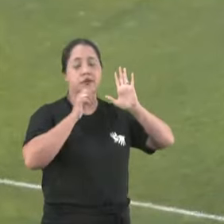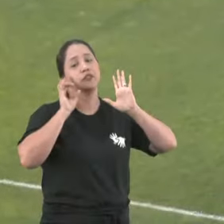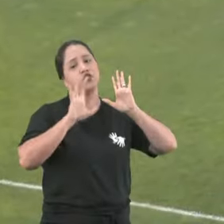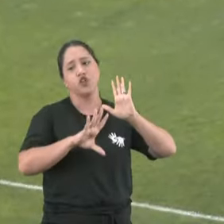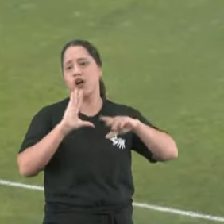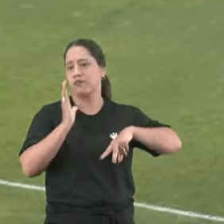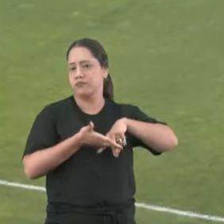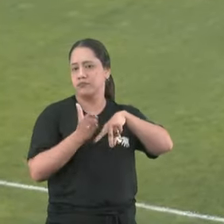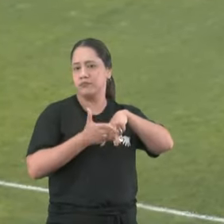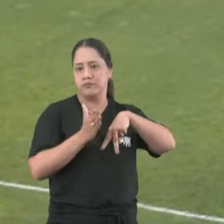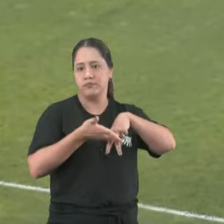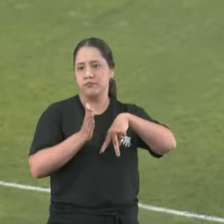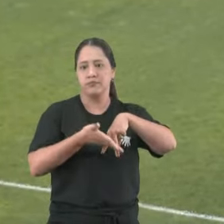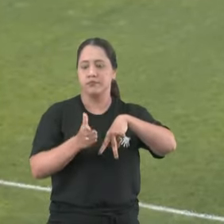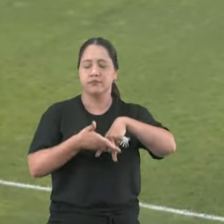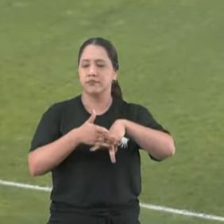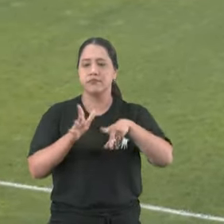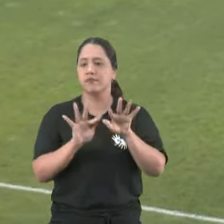a falta.